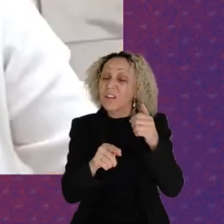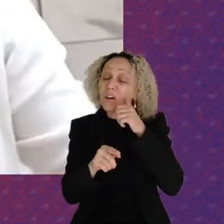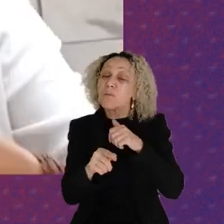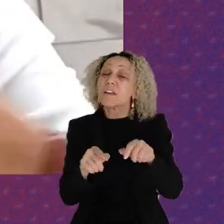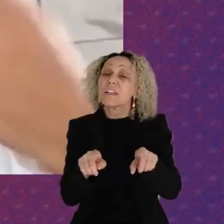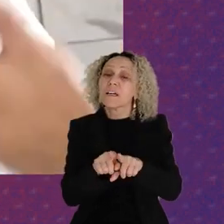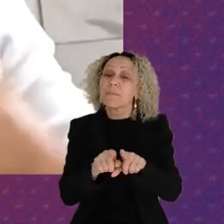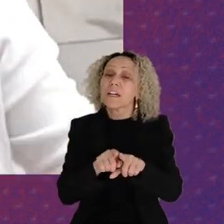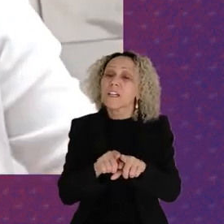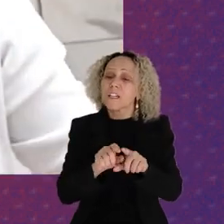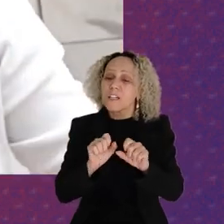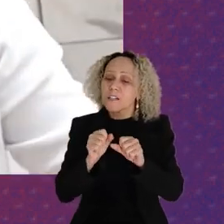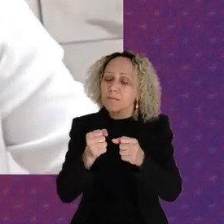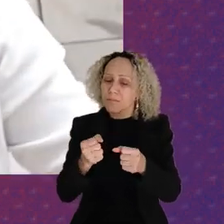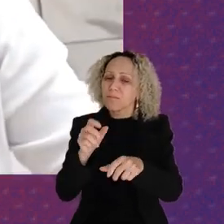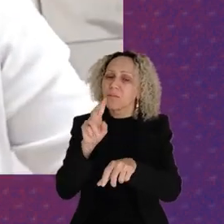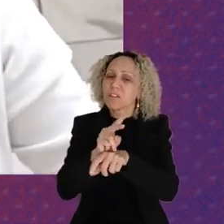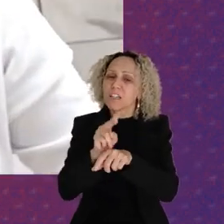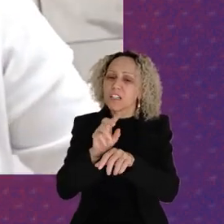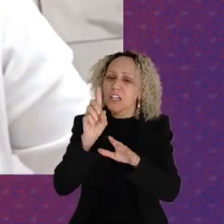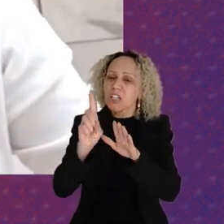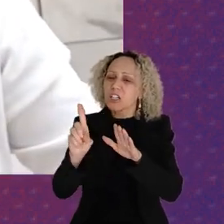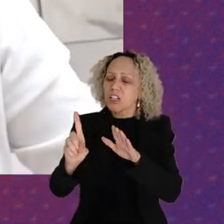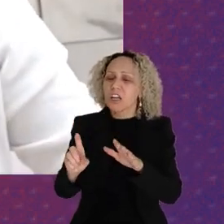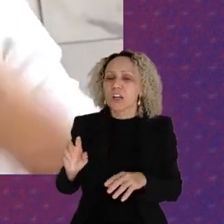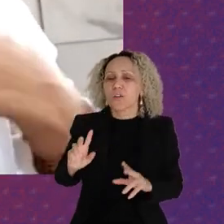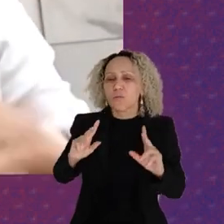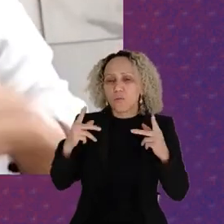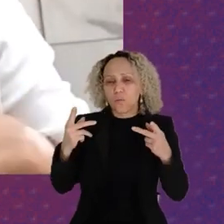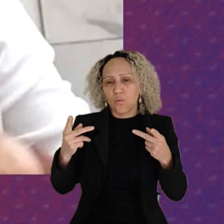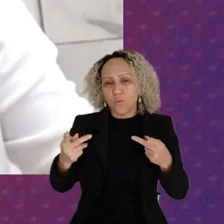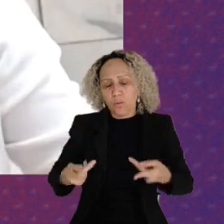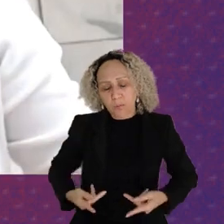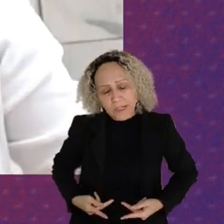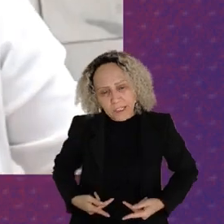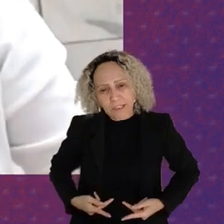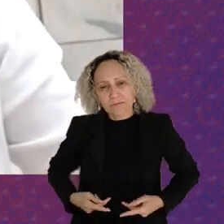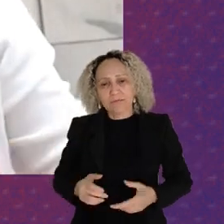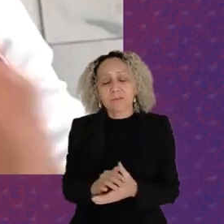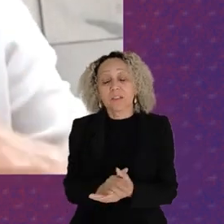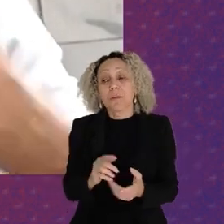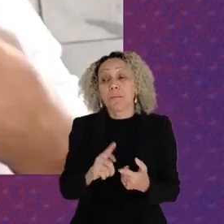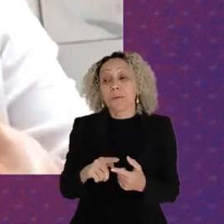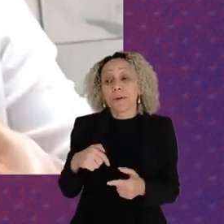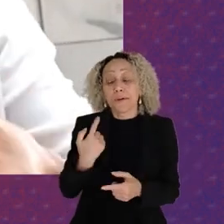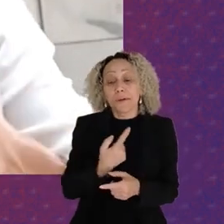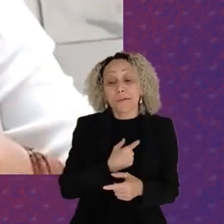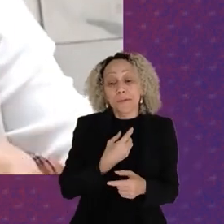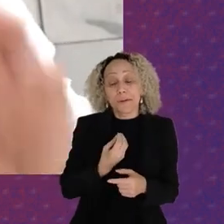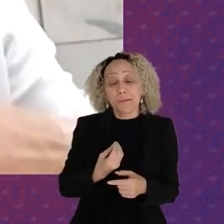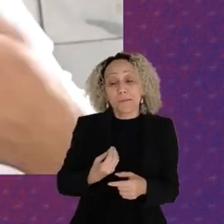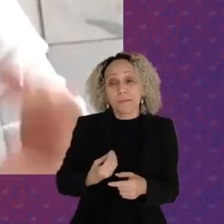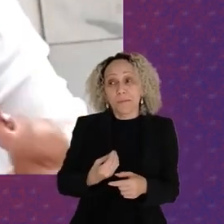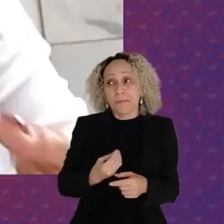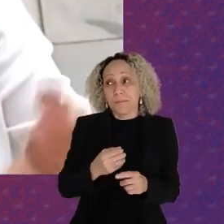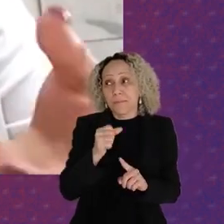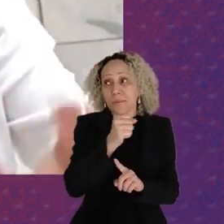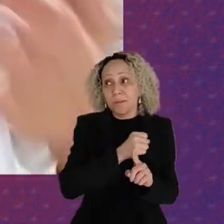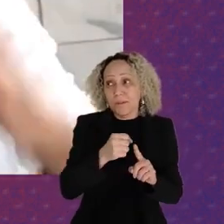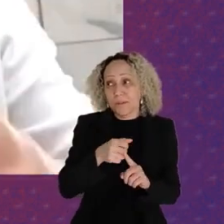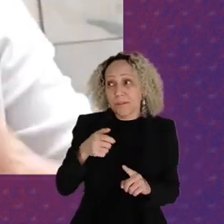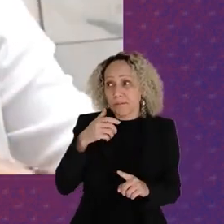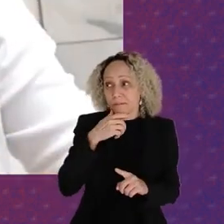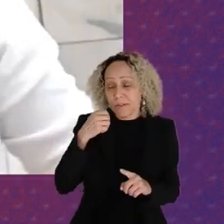relacionam, né? Porque dentro de uma estrutura machista e misógina como a que a gente vivencia, enfrentar esses